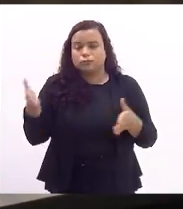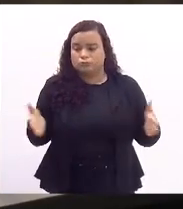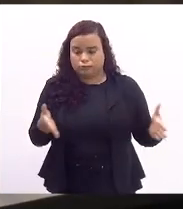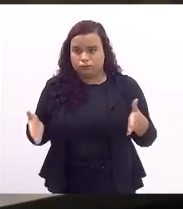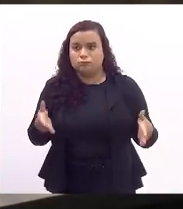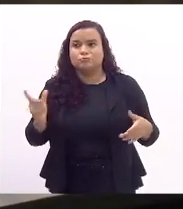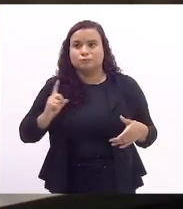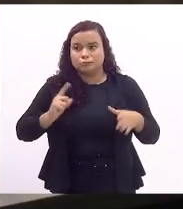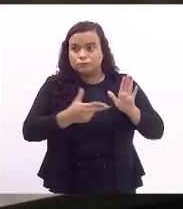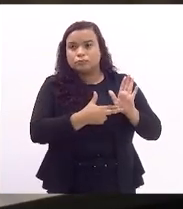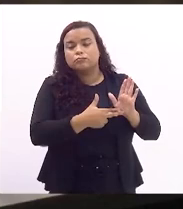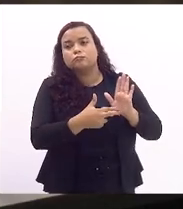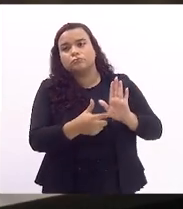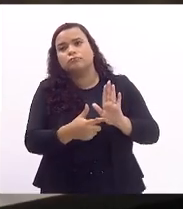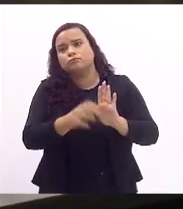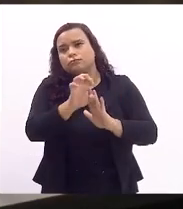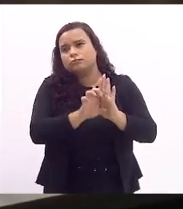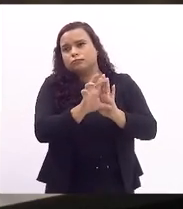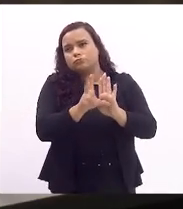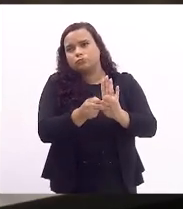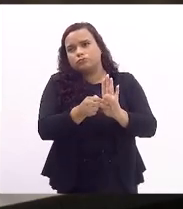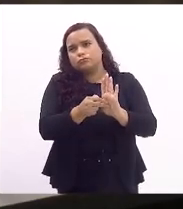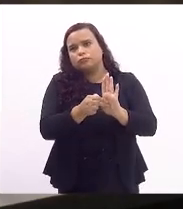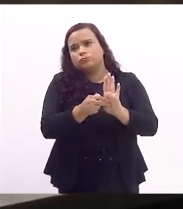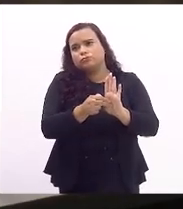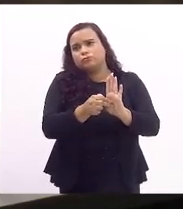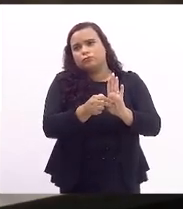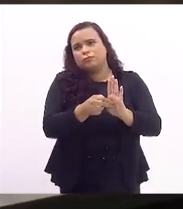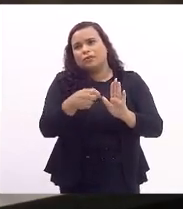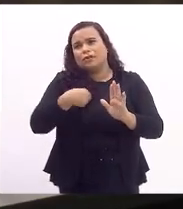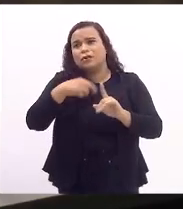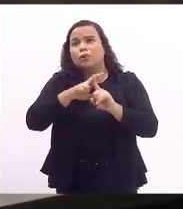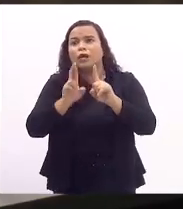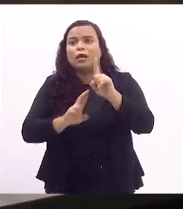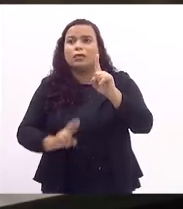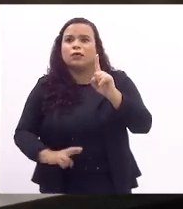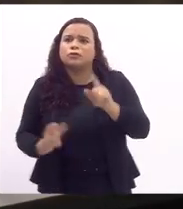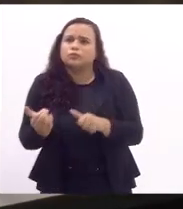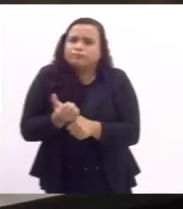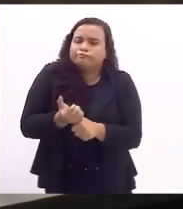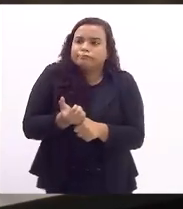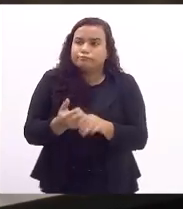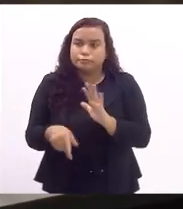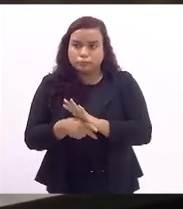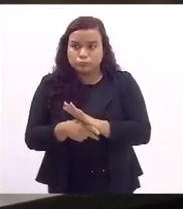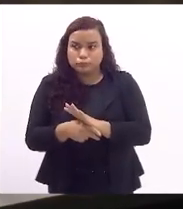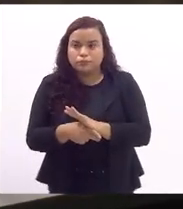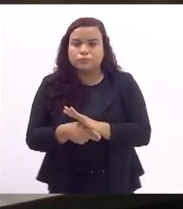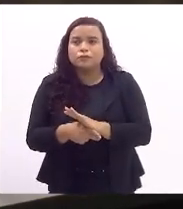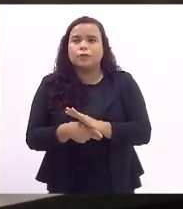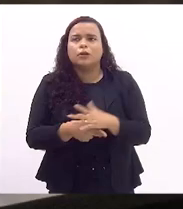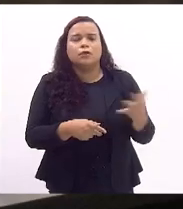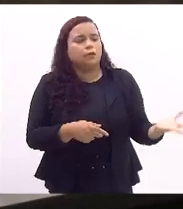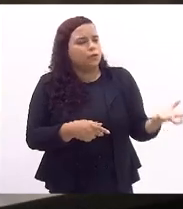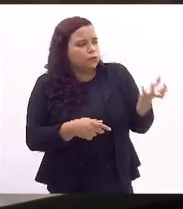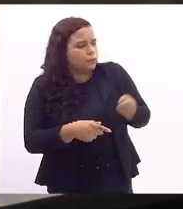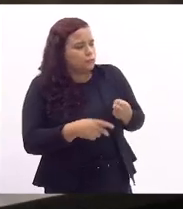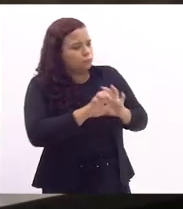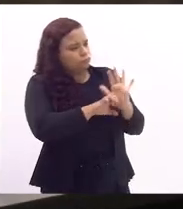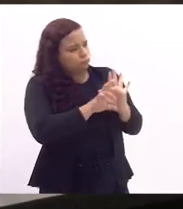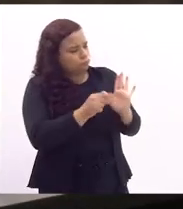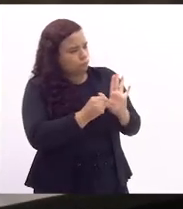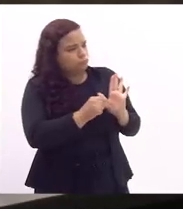apresentado uma emenda e nós eu como um relato todo substitutivo recebi a